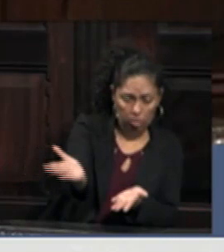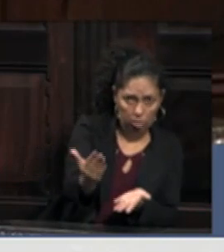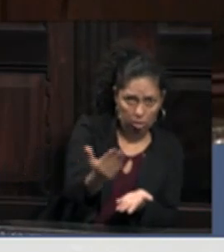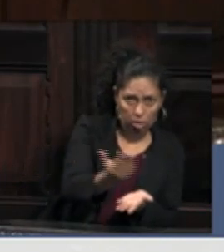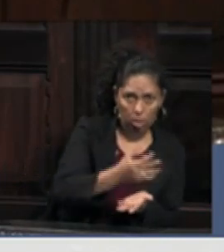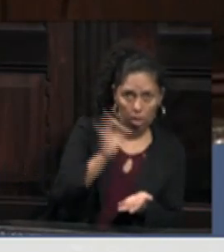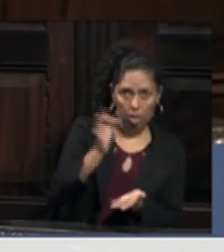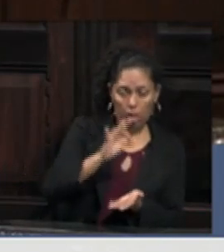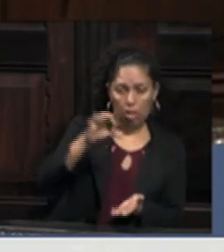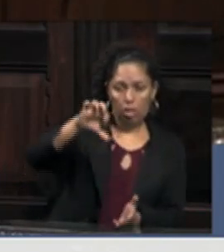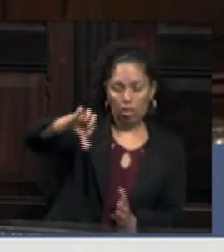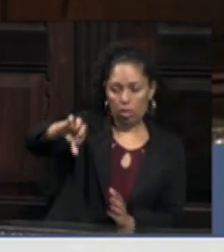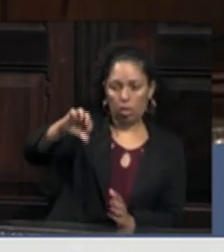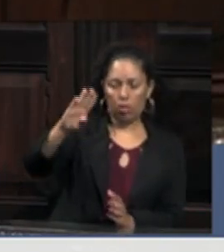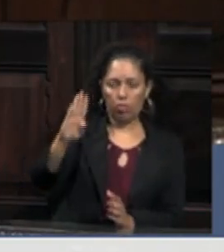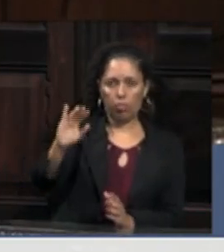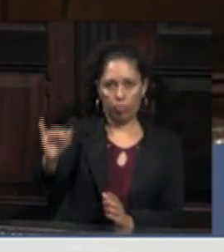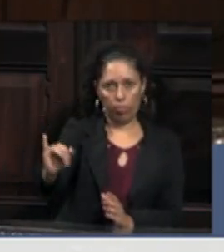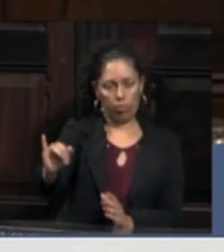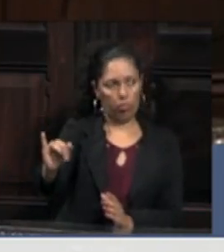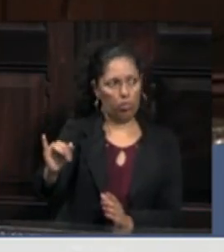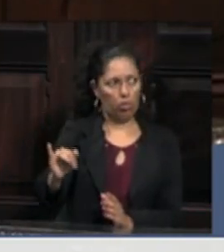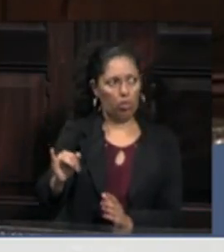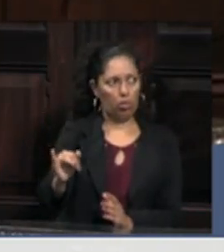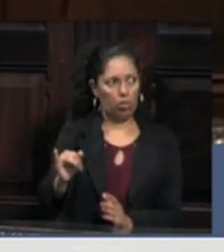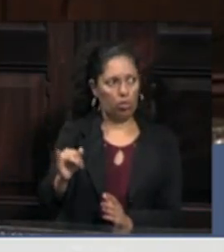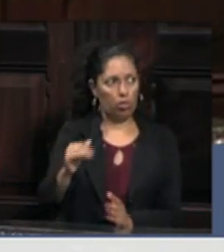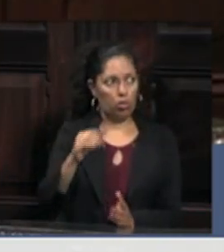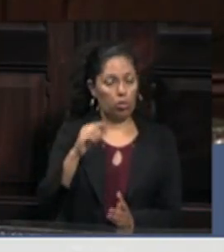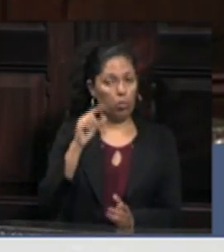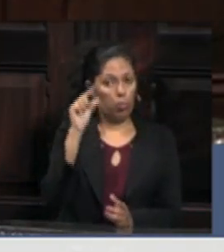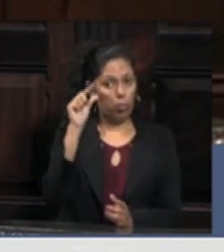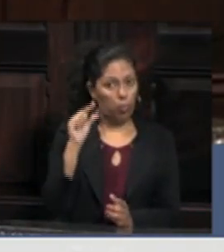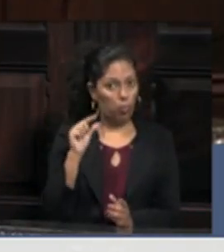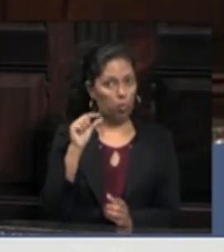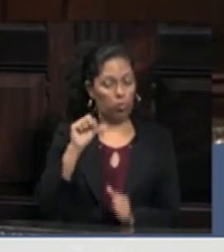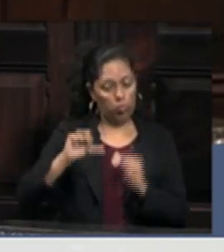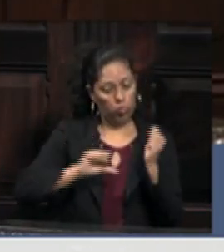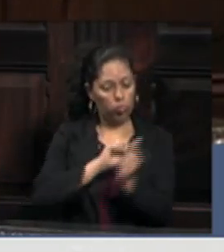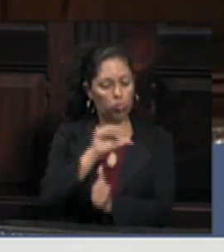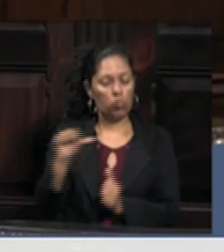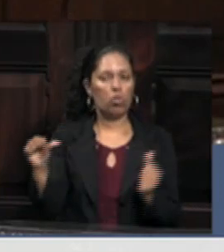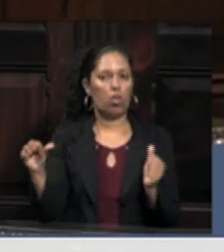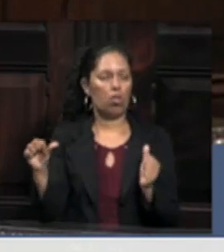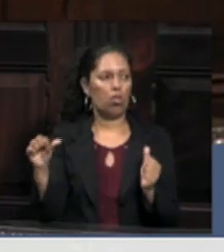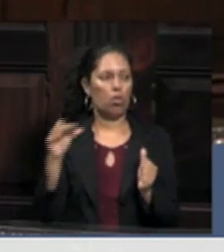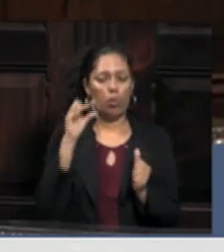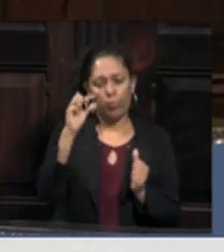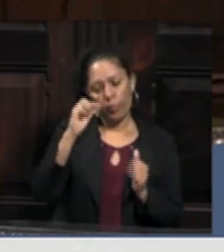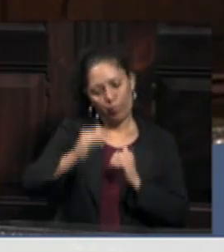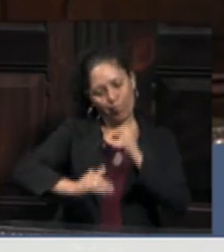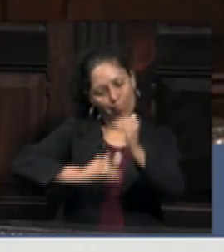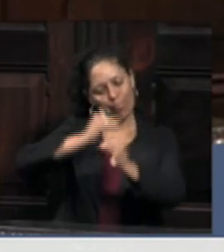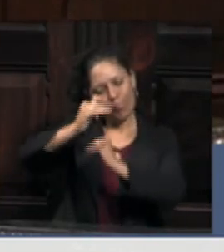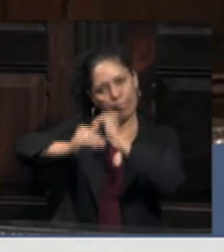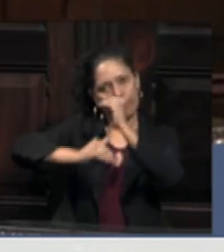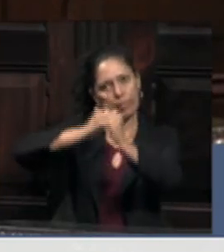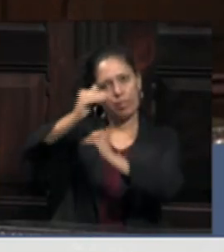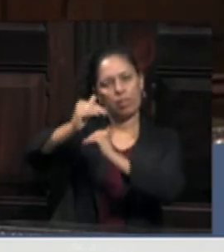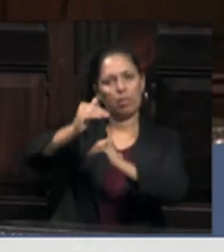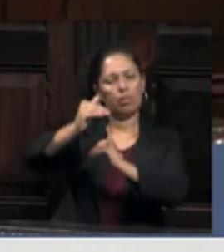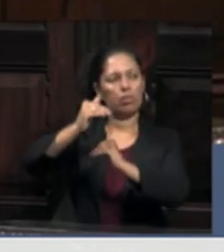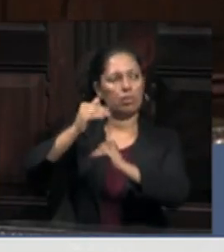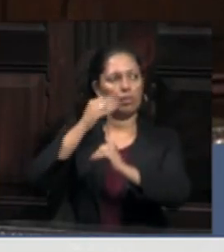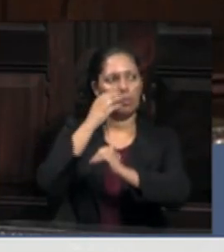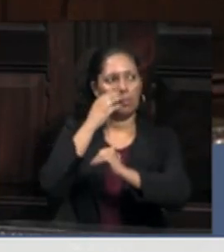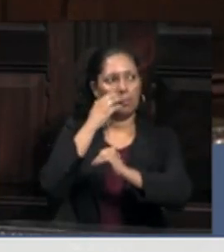farra fiscal. Pouco se conseguiu mexer nisso e pouco se avançou na transparência dos números